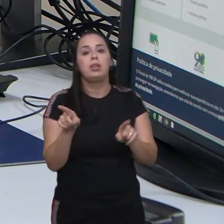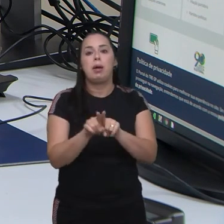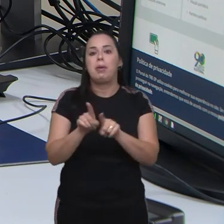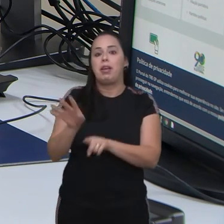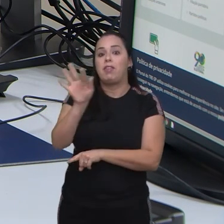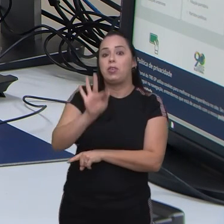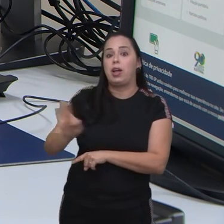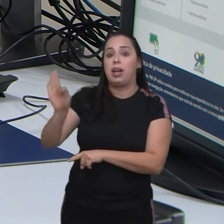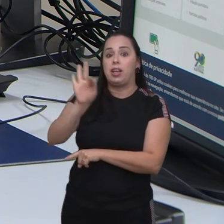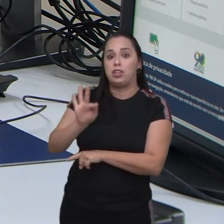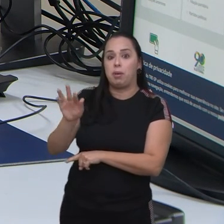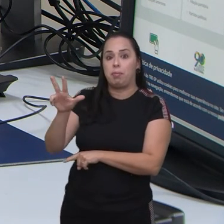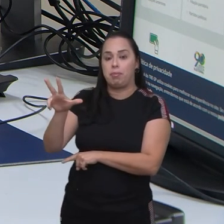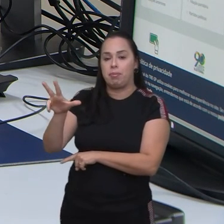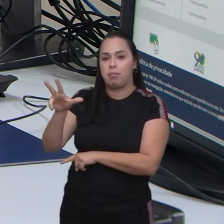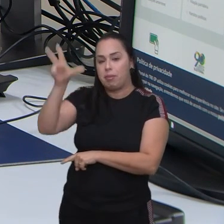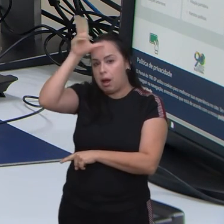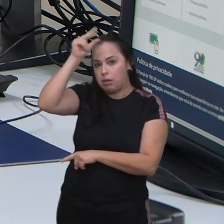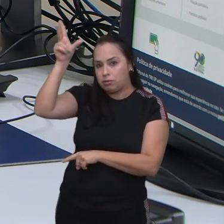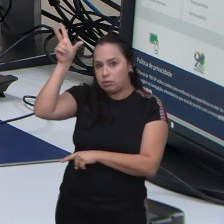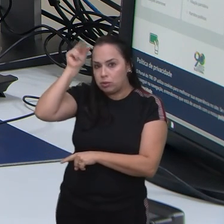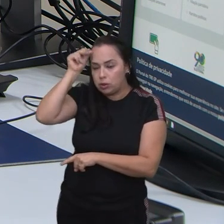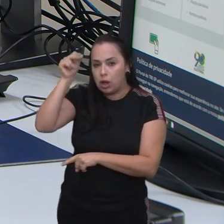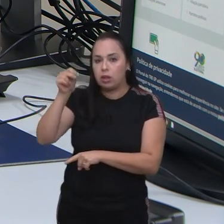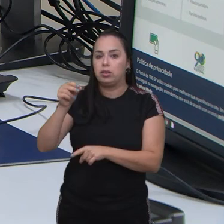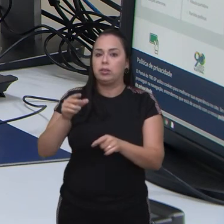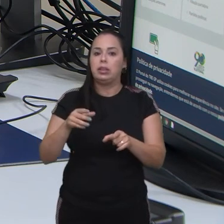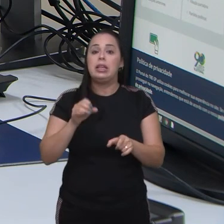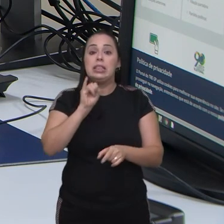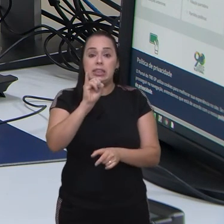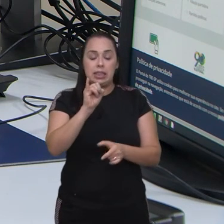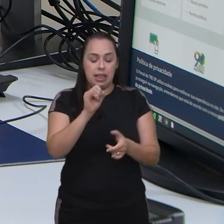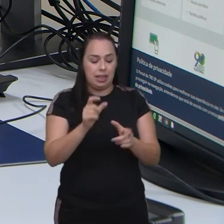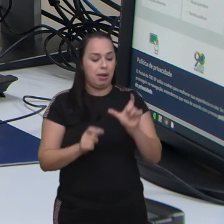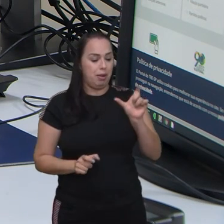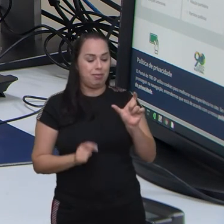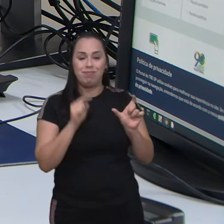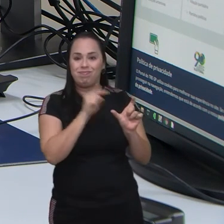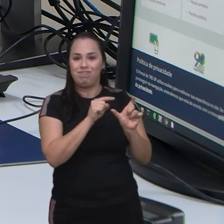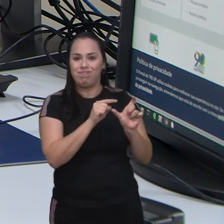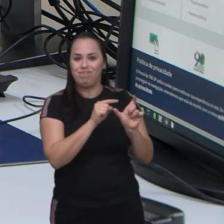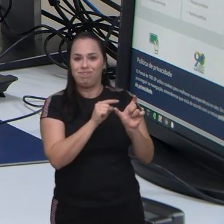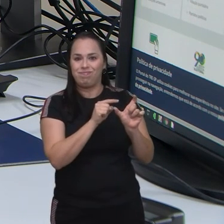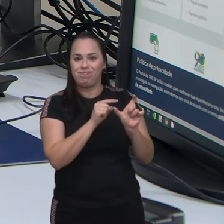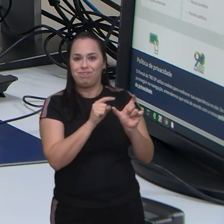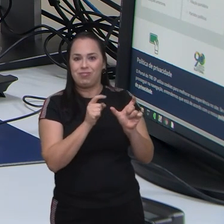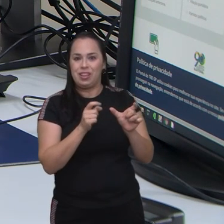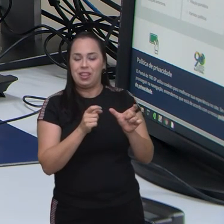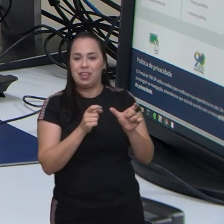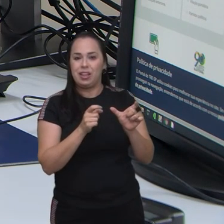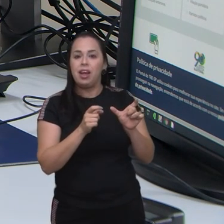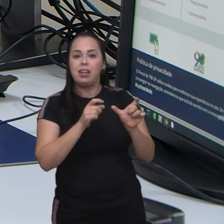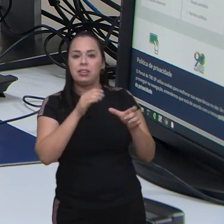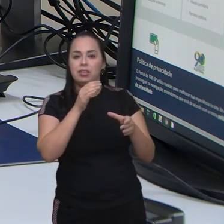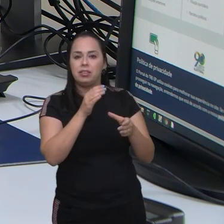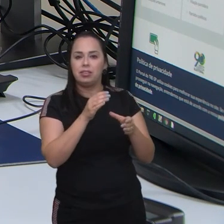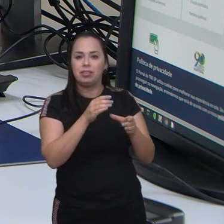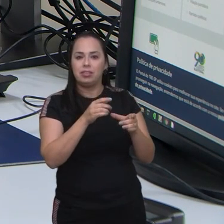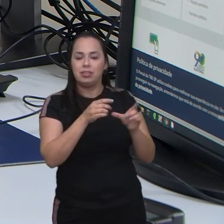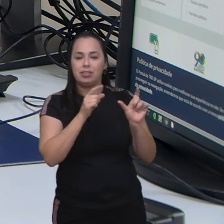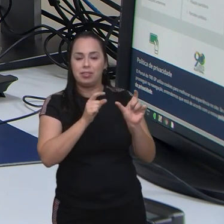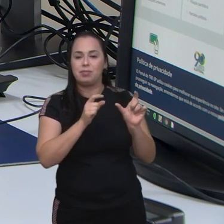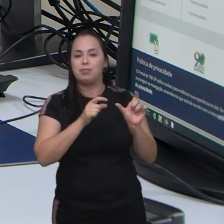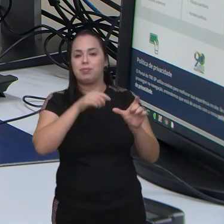passam em faculdades públicas ou pessoas que passam em concursos públicos, se estiver com pendência com a Justiça Eleitoral, eles não poderão